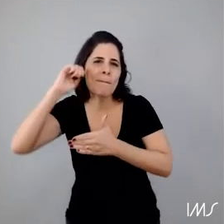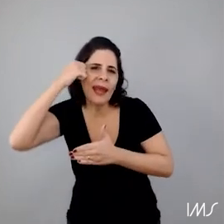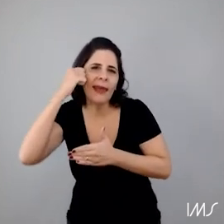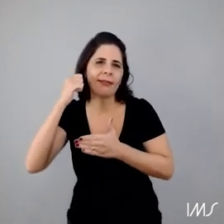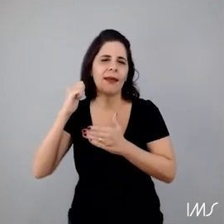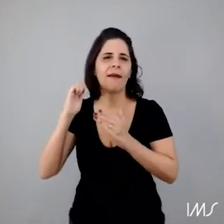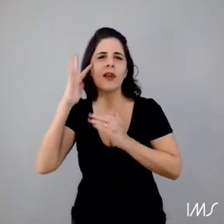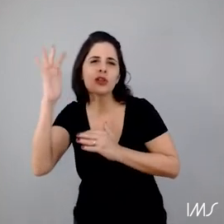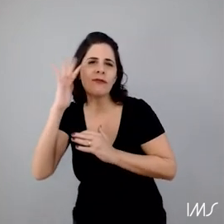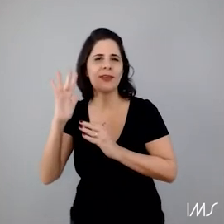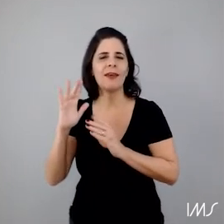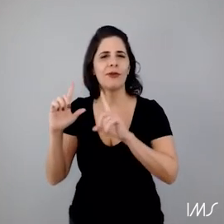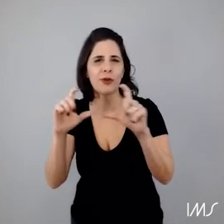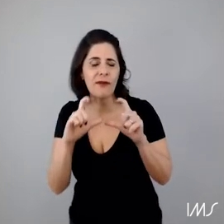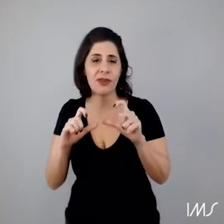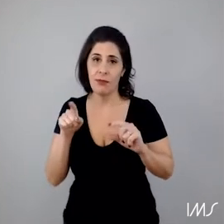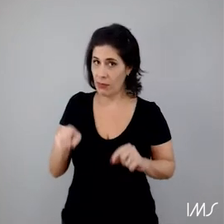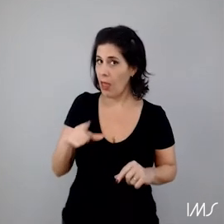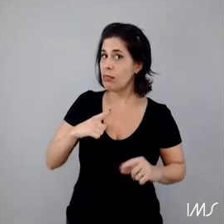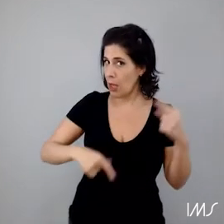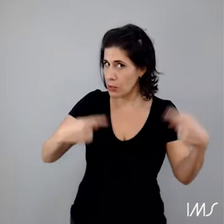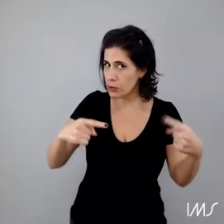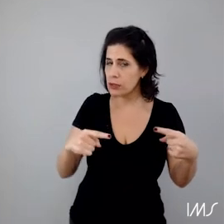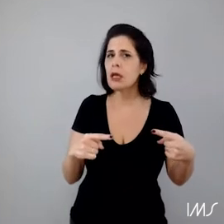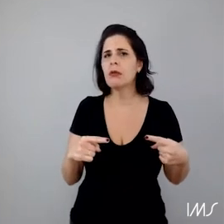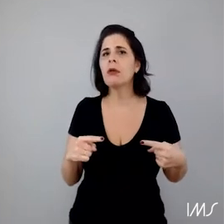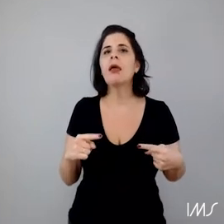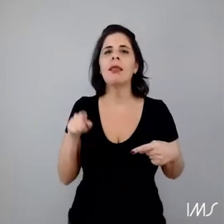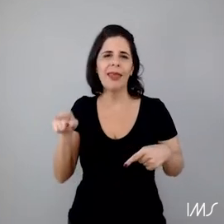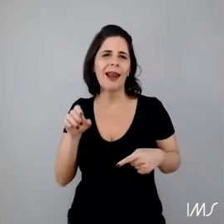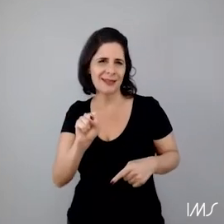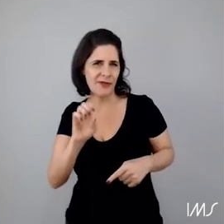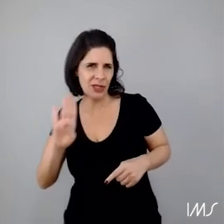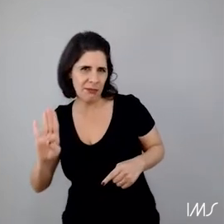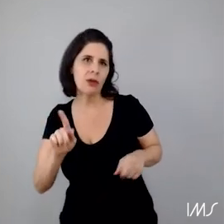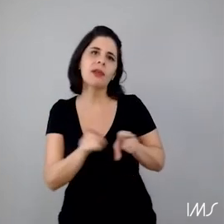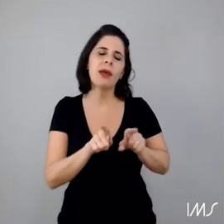que revela o grau de interação e o grau